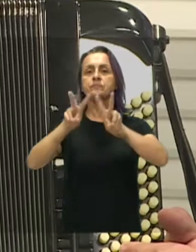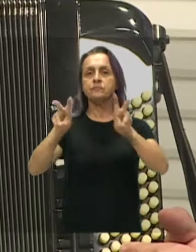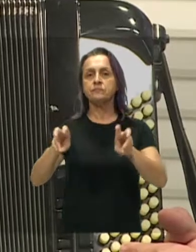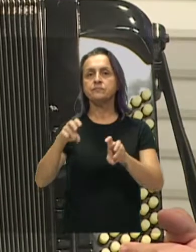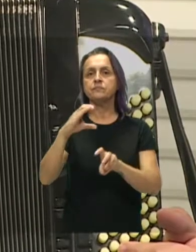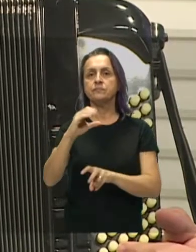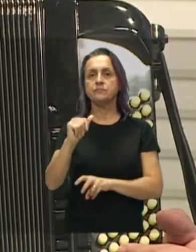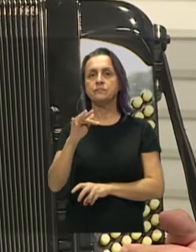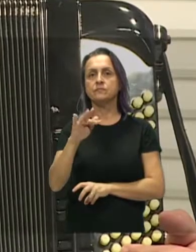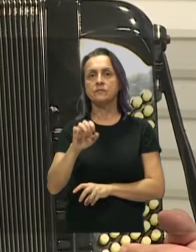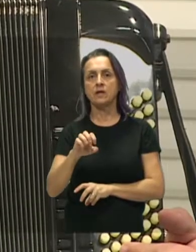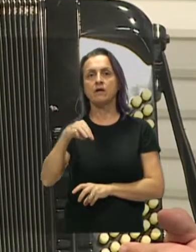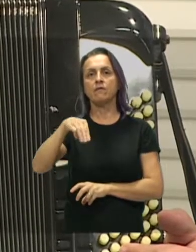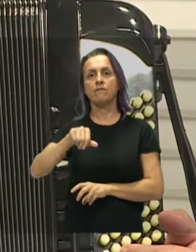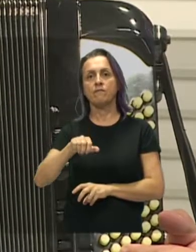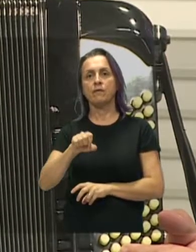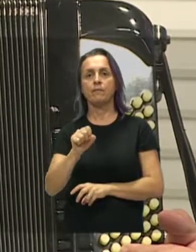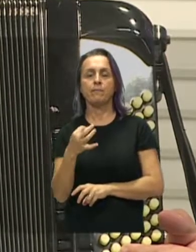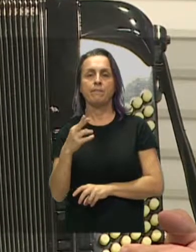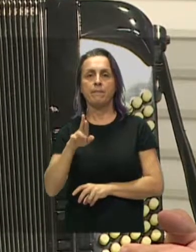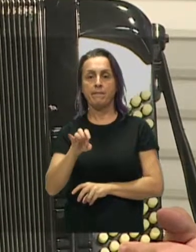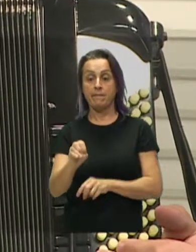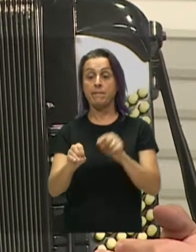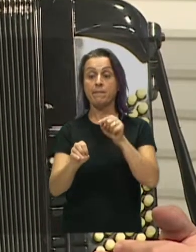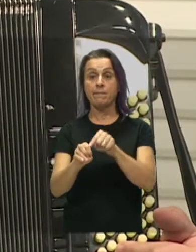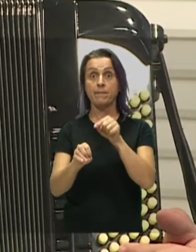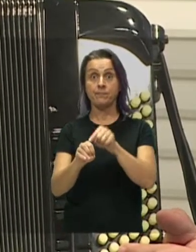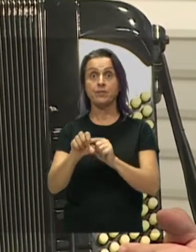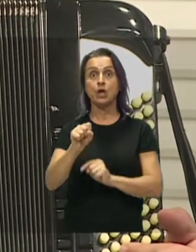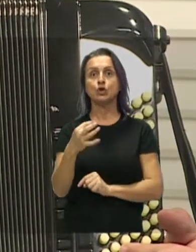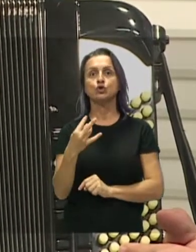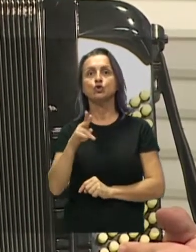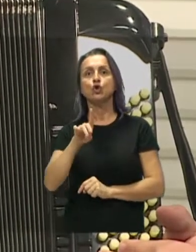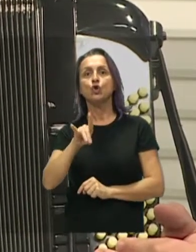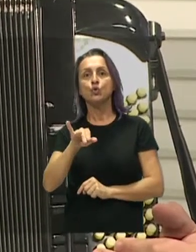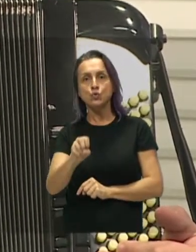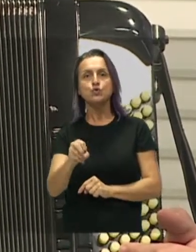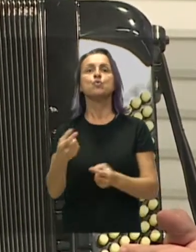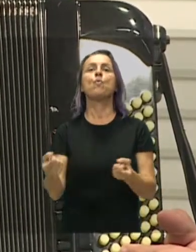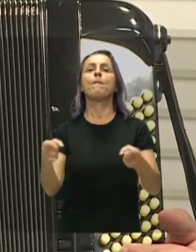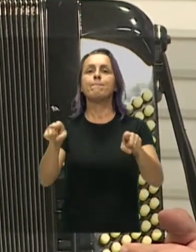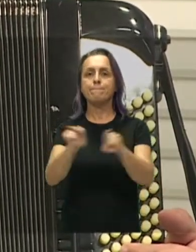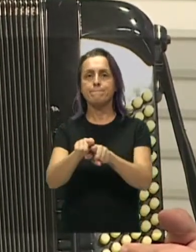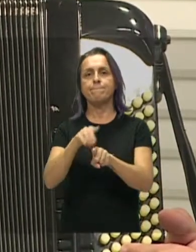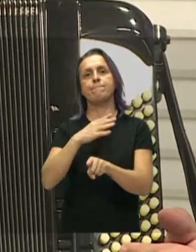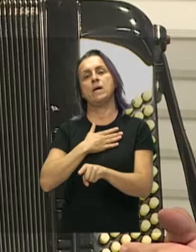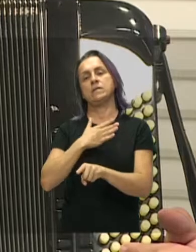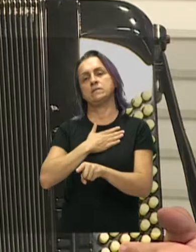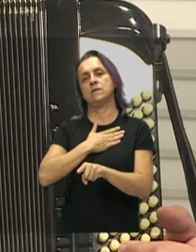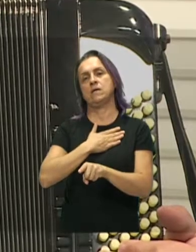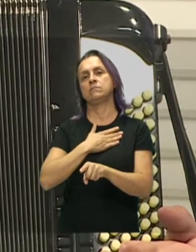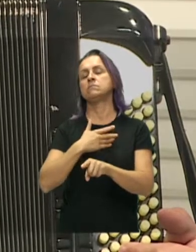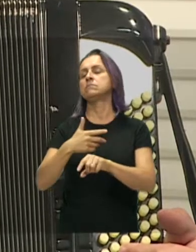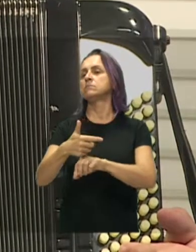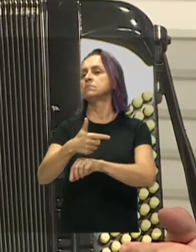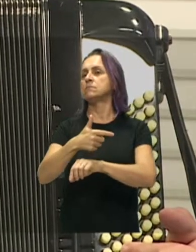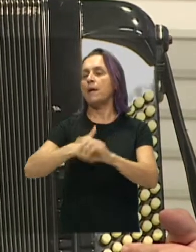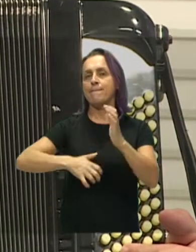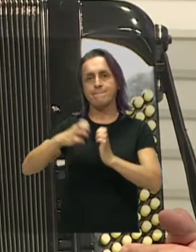Catarina, né? O estúdio e a produtora do Café Maestro. São pessoas maravilhosas